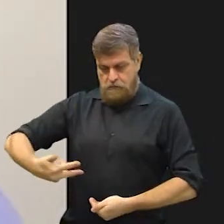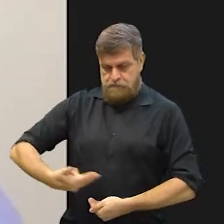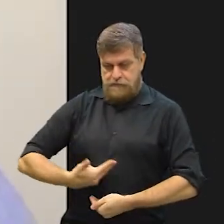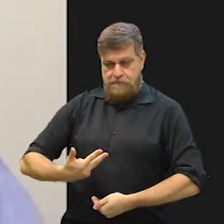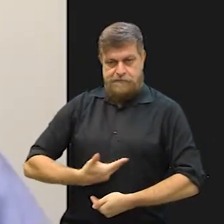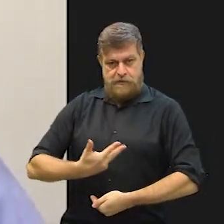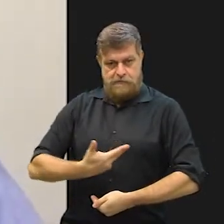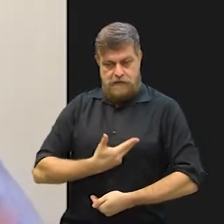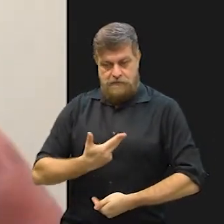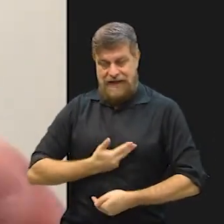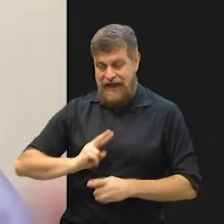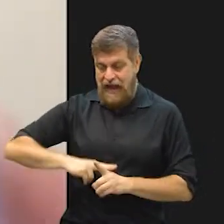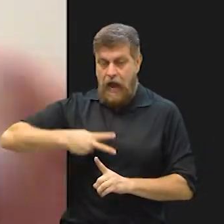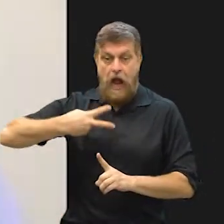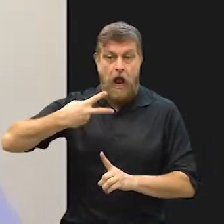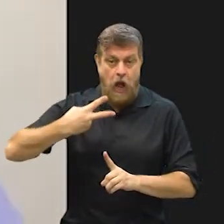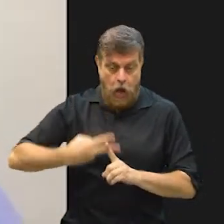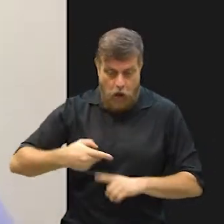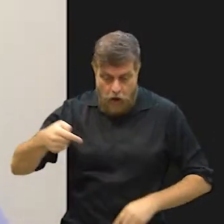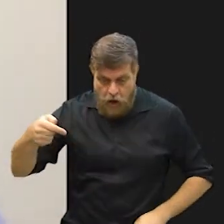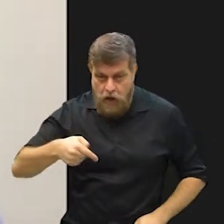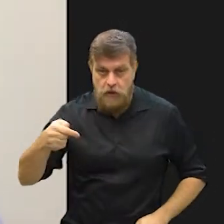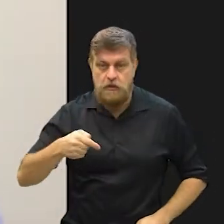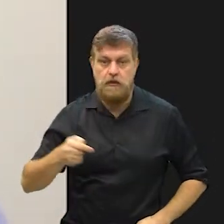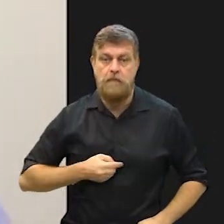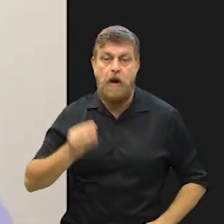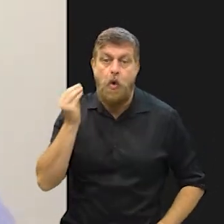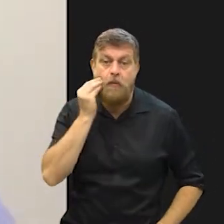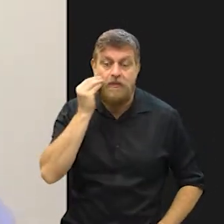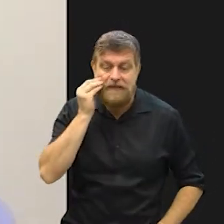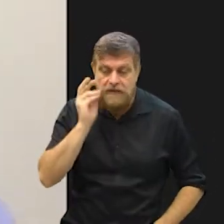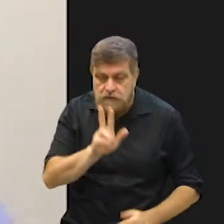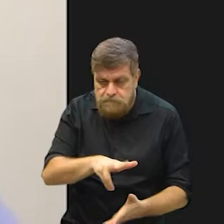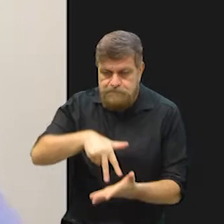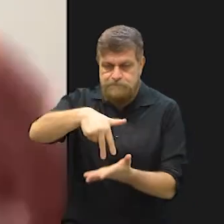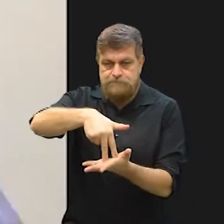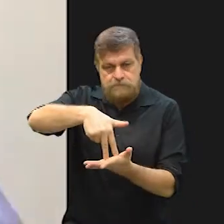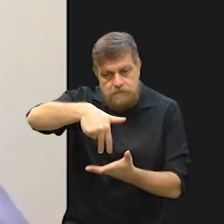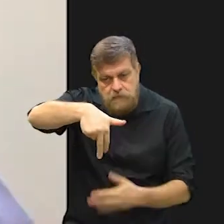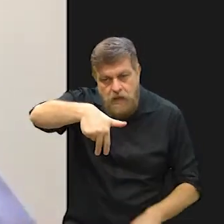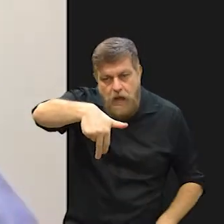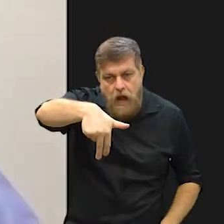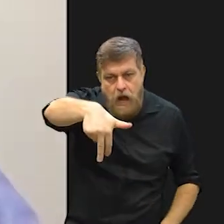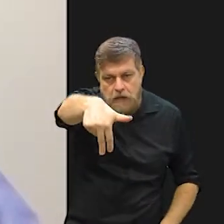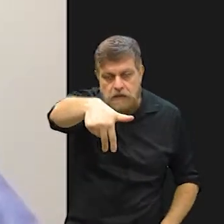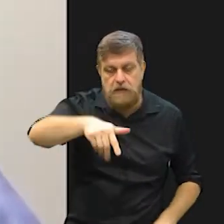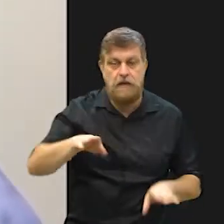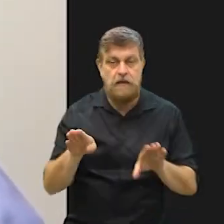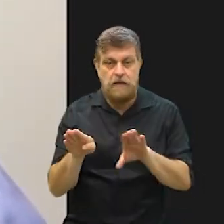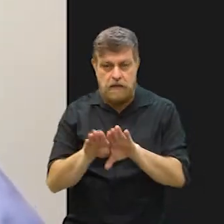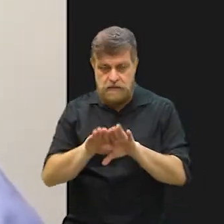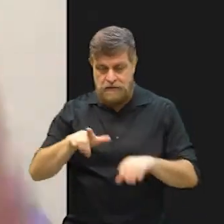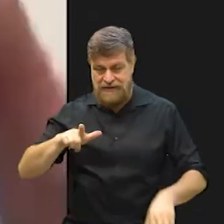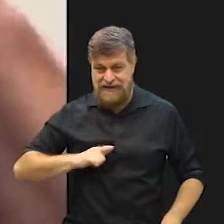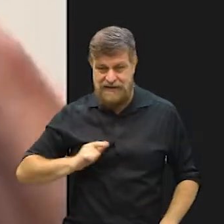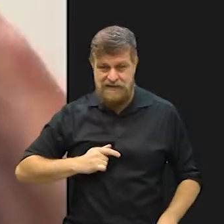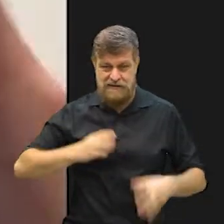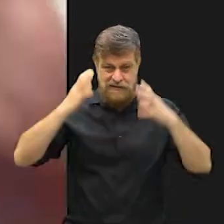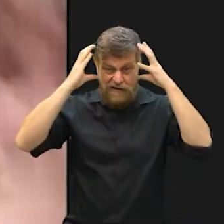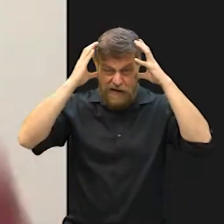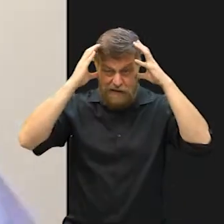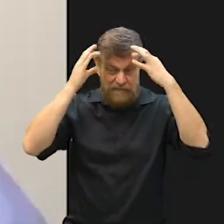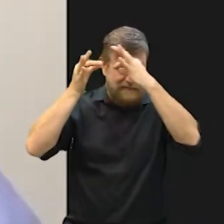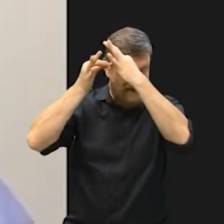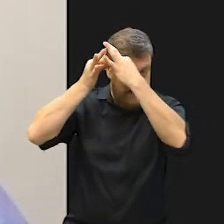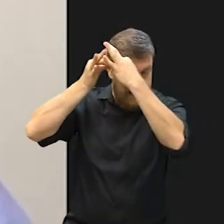a chance dessa criança conseguir andar depois que ela nascer, reduz dramaticamente a necessidade dela colocar um